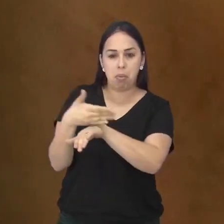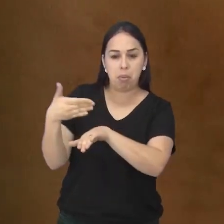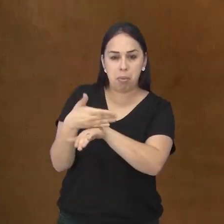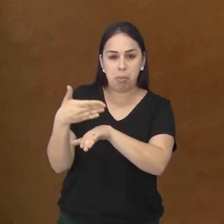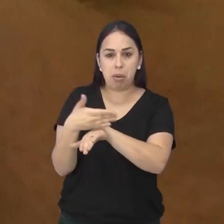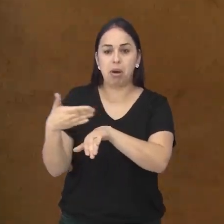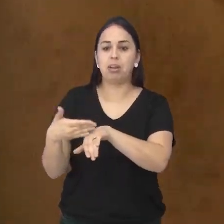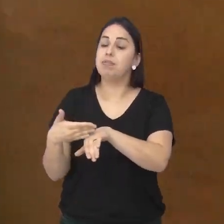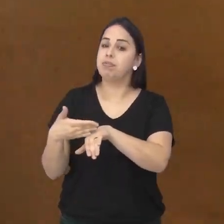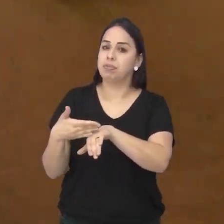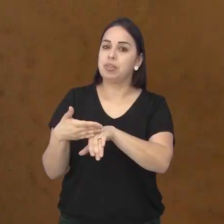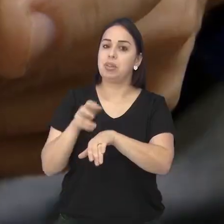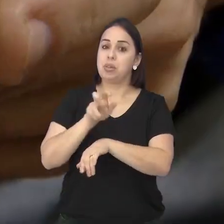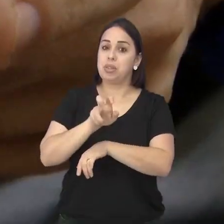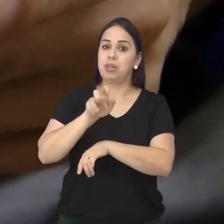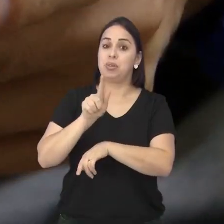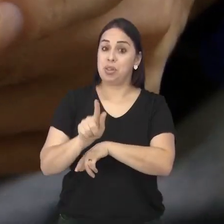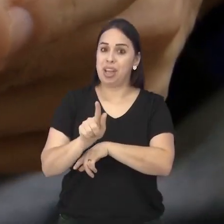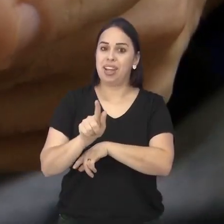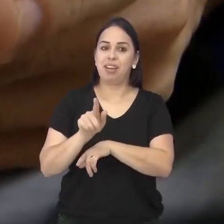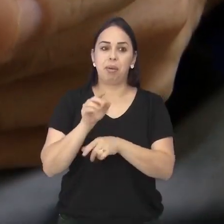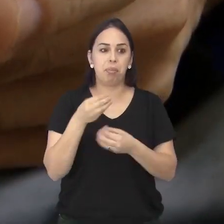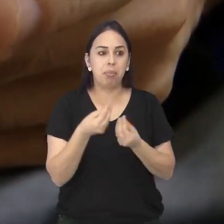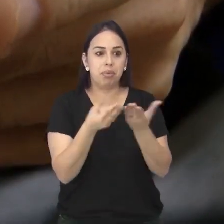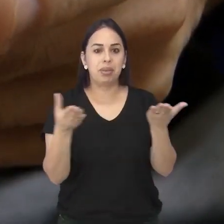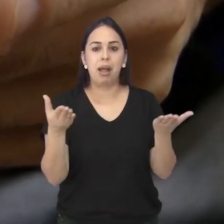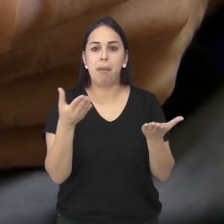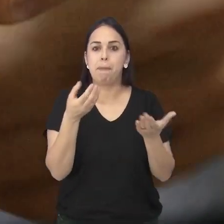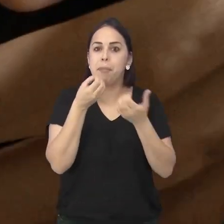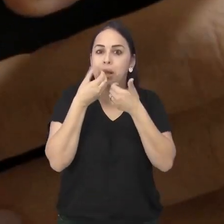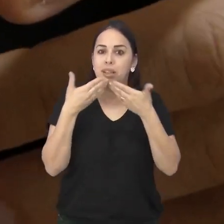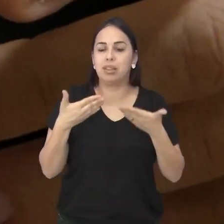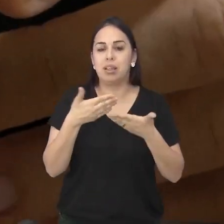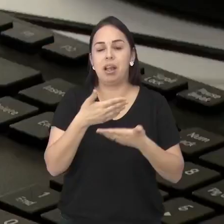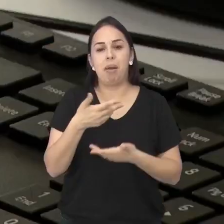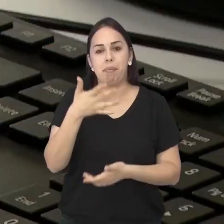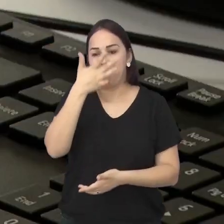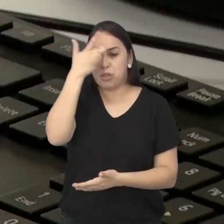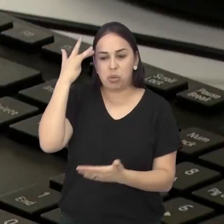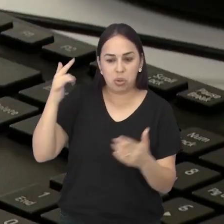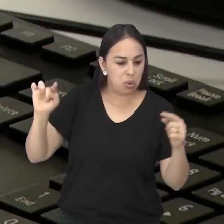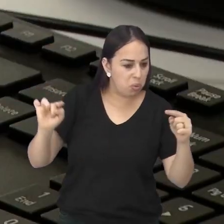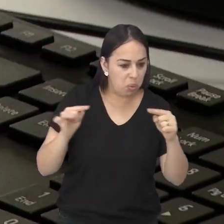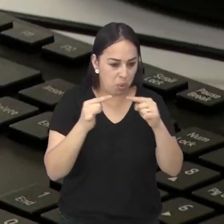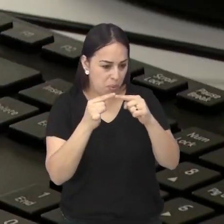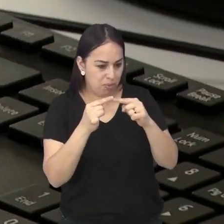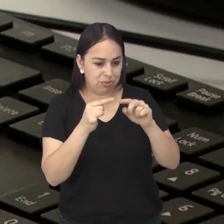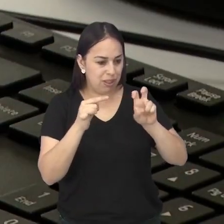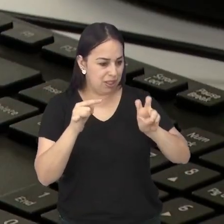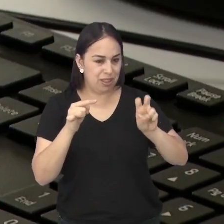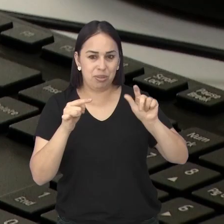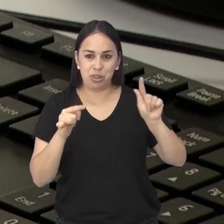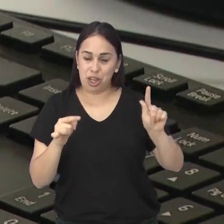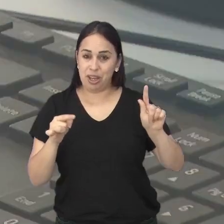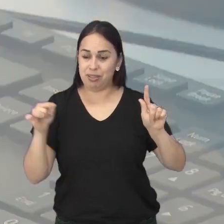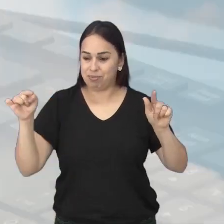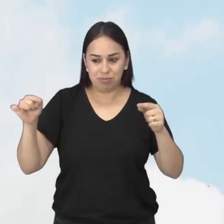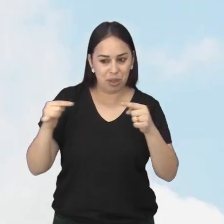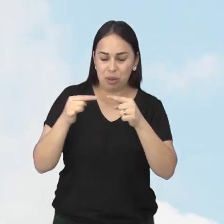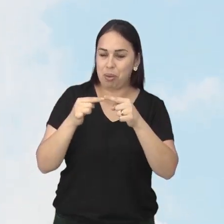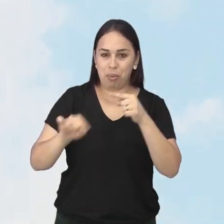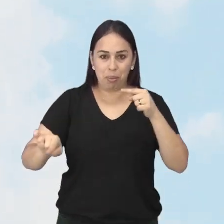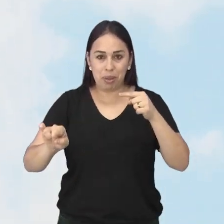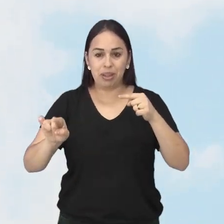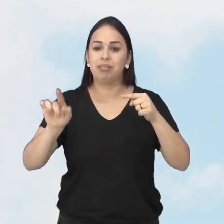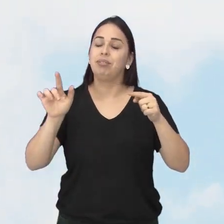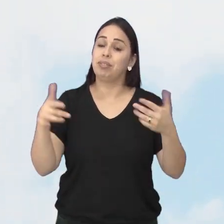futuro, a chegada do 5G traz benefícios até mesmo para quem não possui aparelhos compatíveis com a nova tecnologia, já